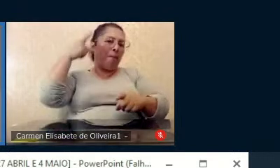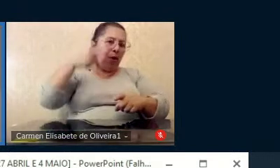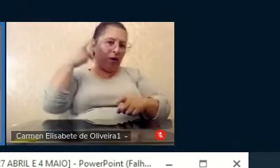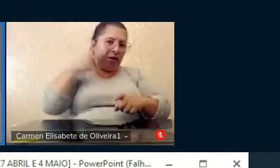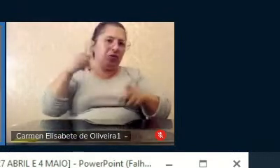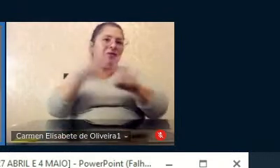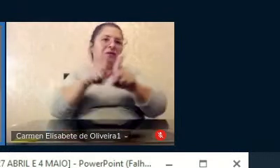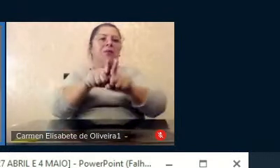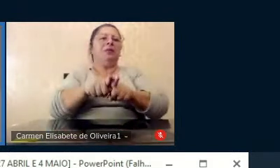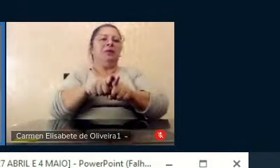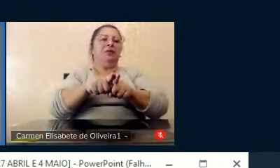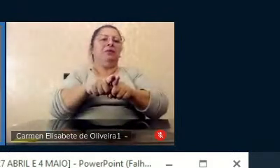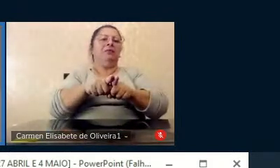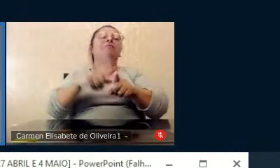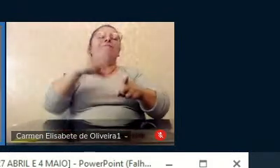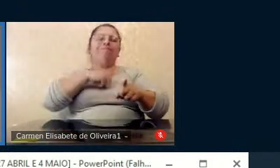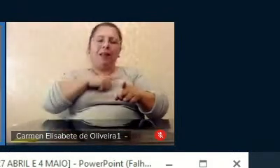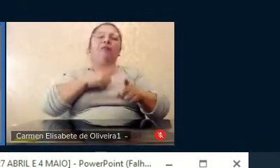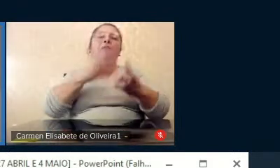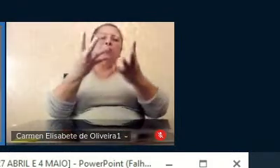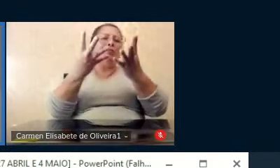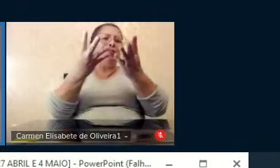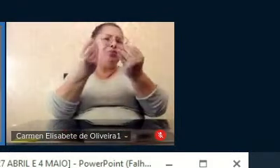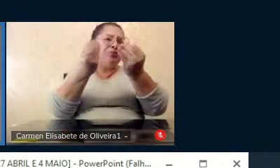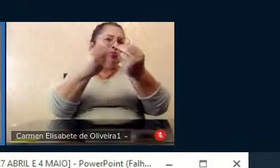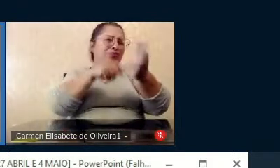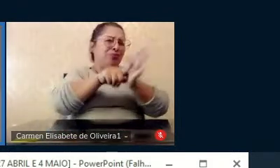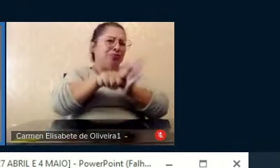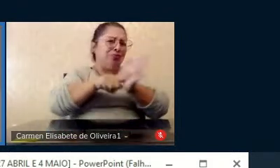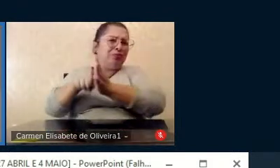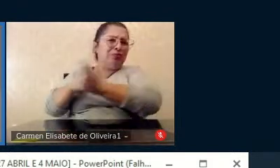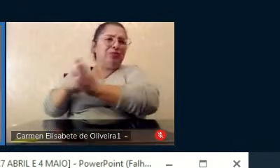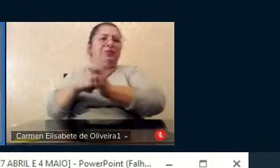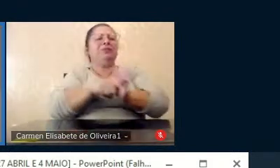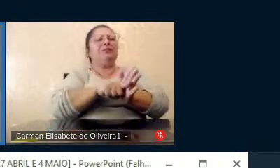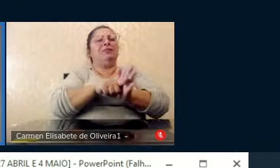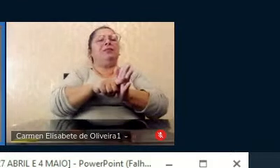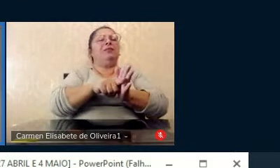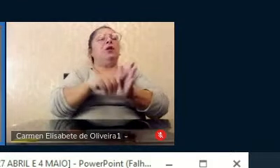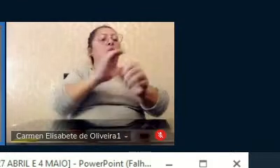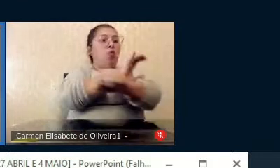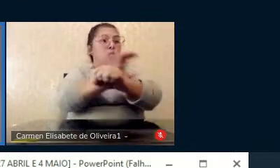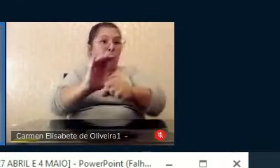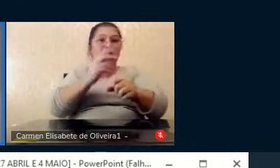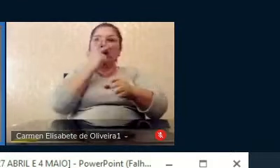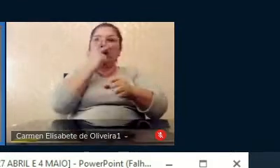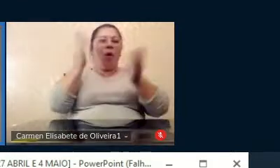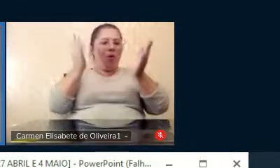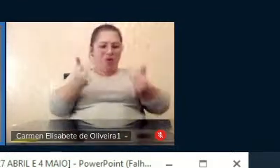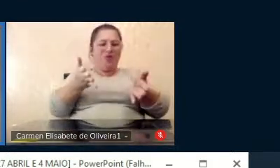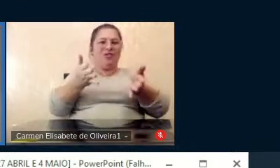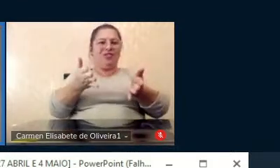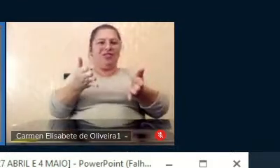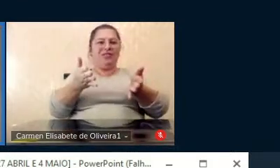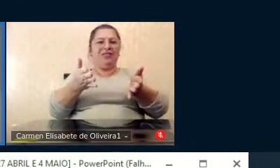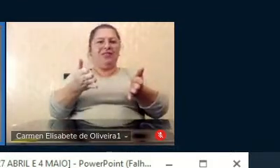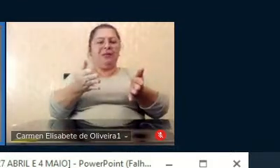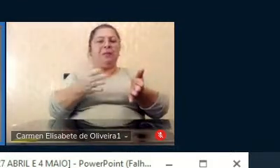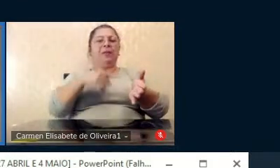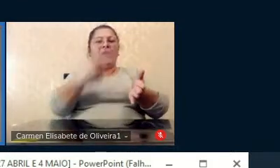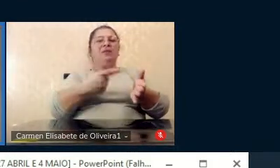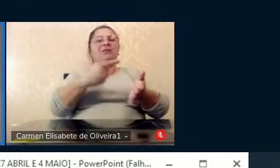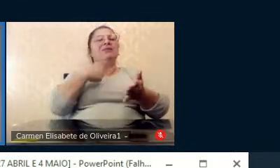também, então, houve muitas pesquisas, né? Cursos de extensão como esse que a gente está tendo hoje, que também é